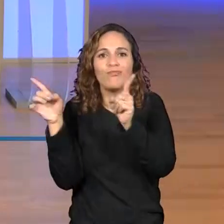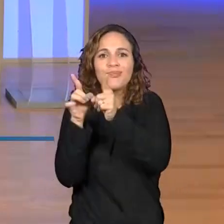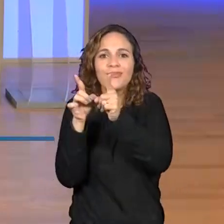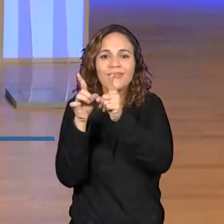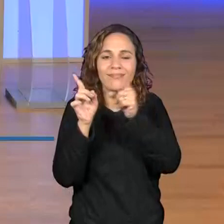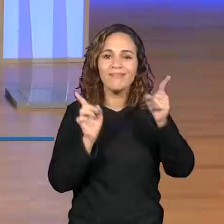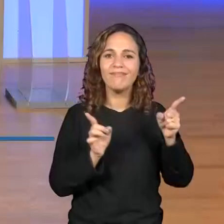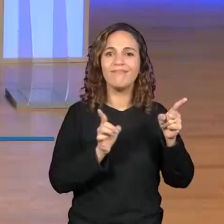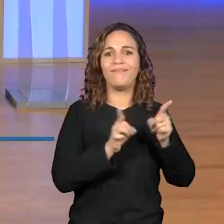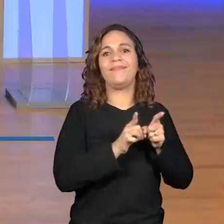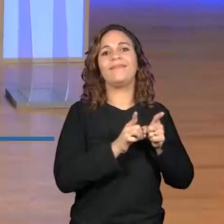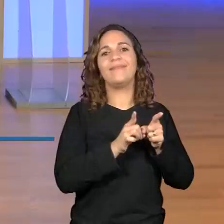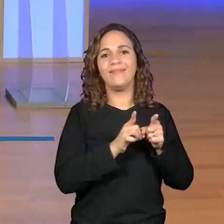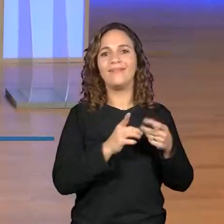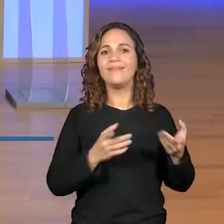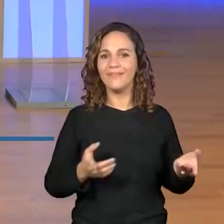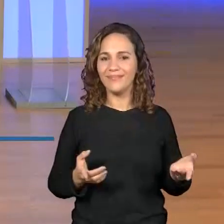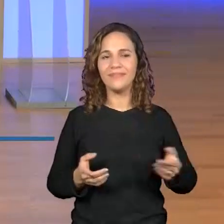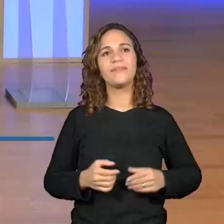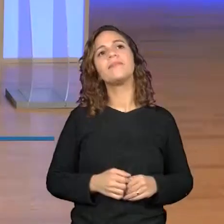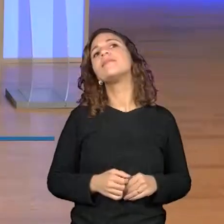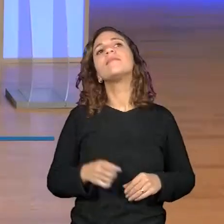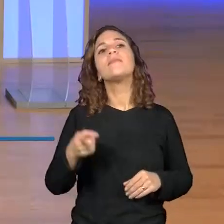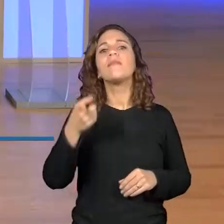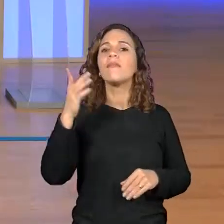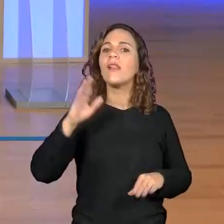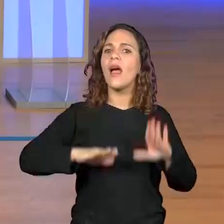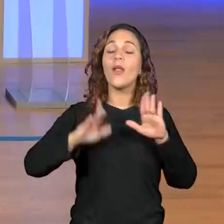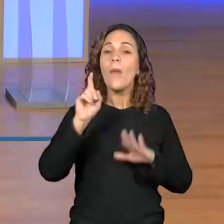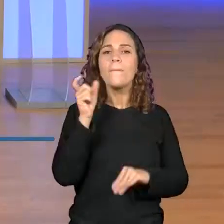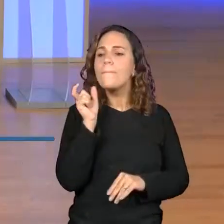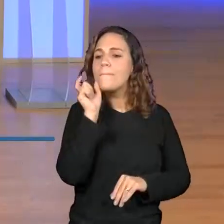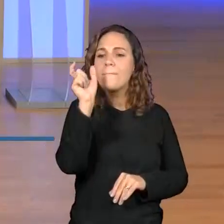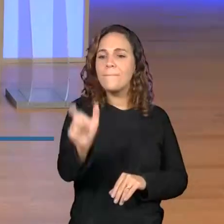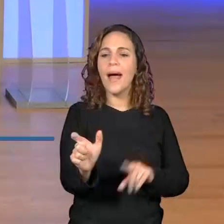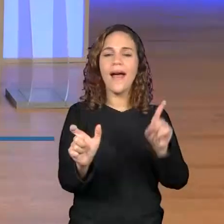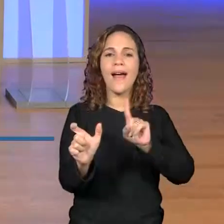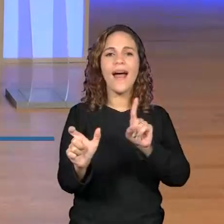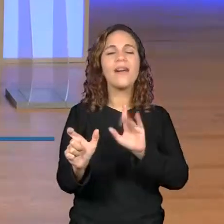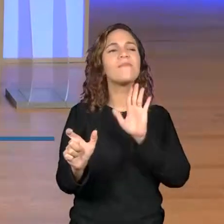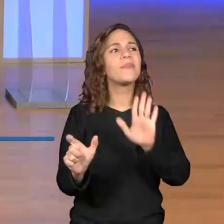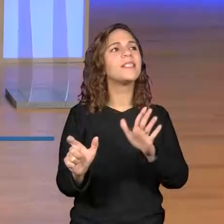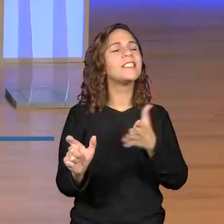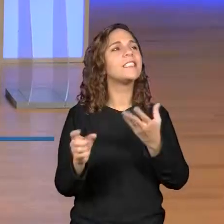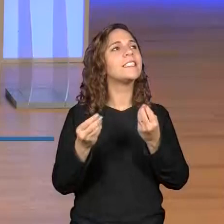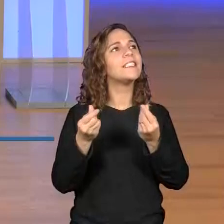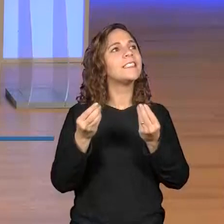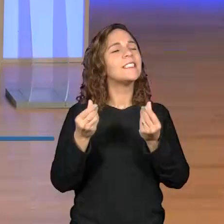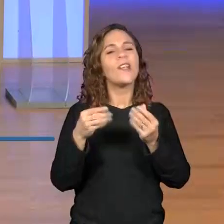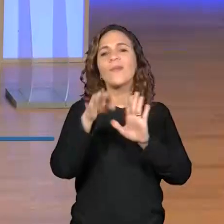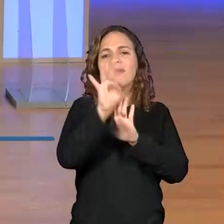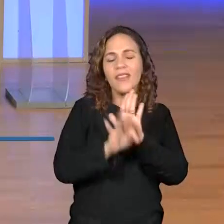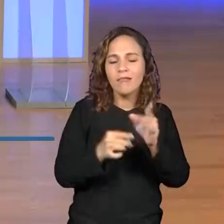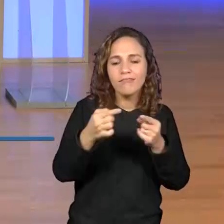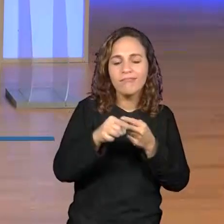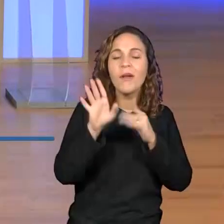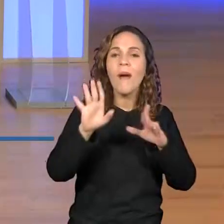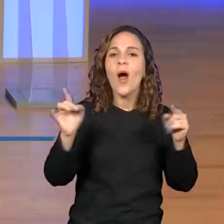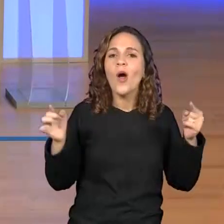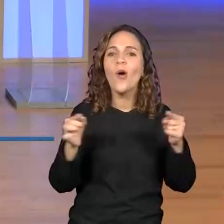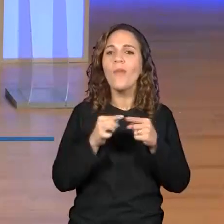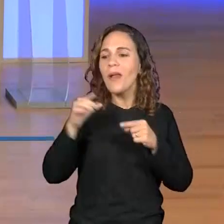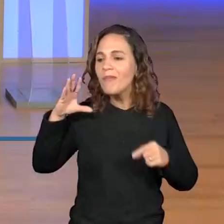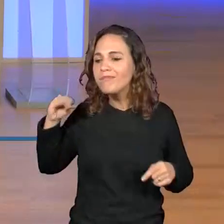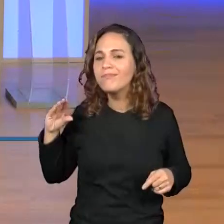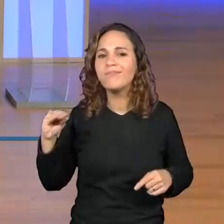que são sons que a gente transmite, não são uma palavra que a gente escreve no meio de um texto, mas nesse tipo de